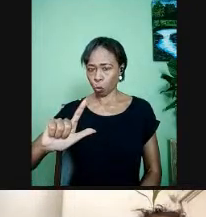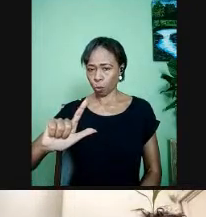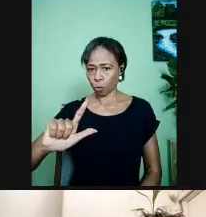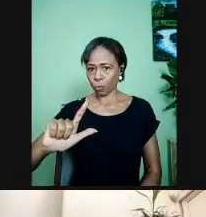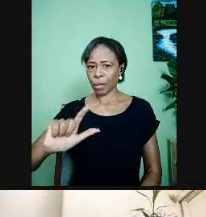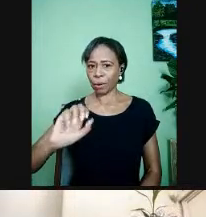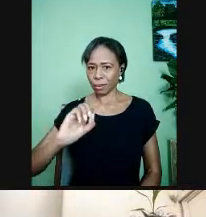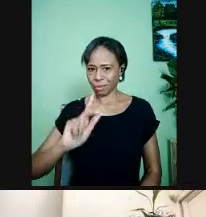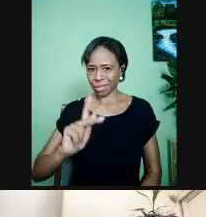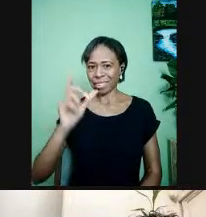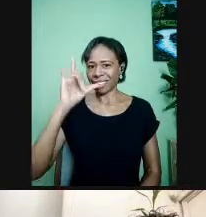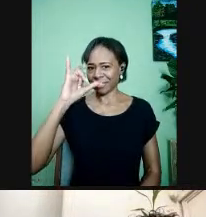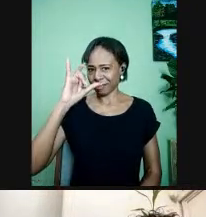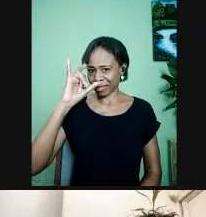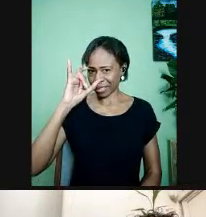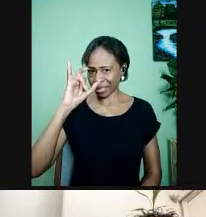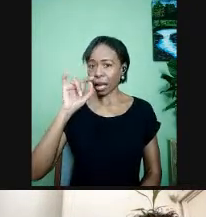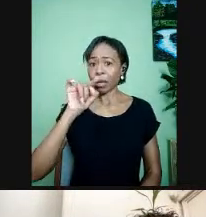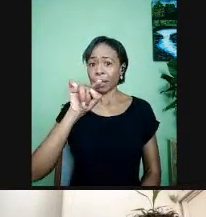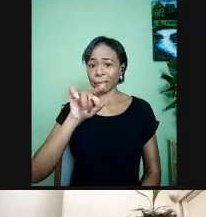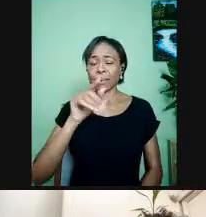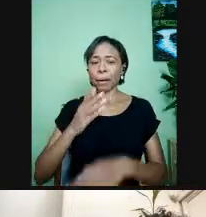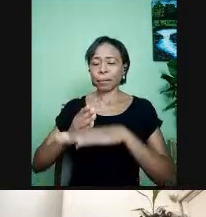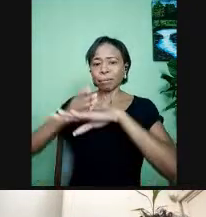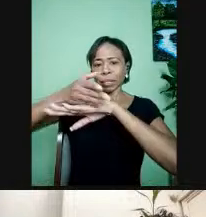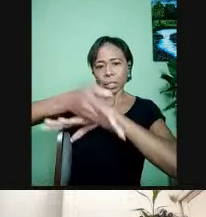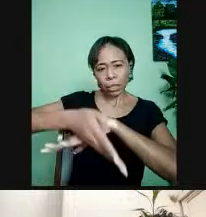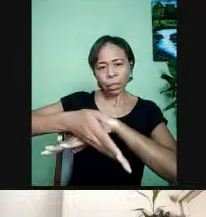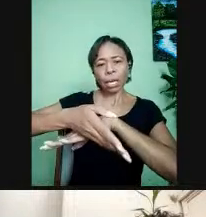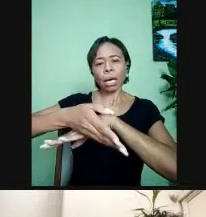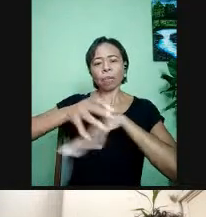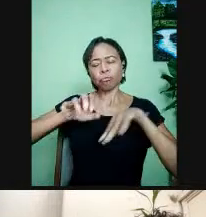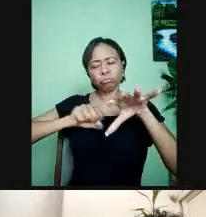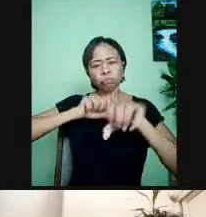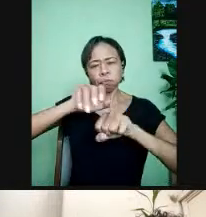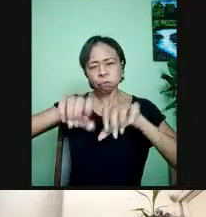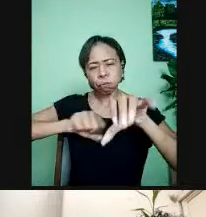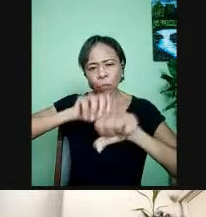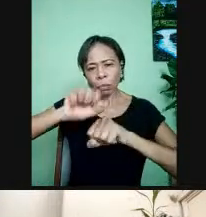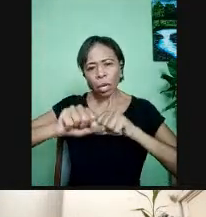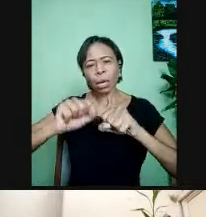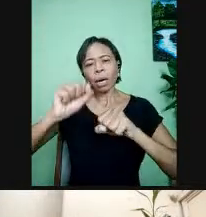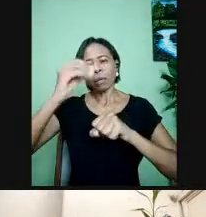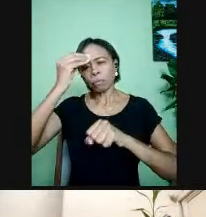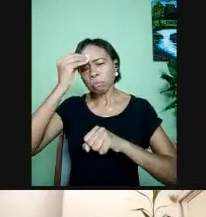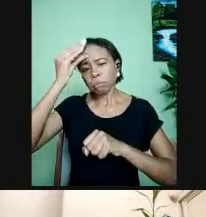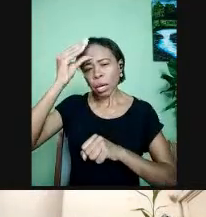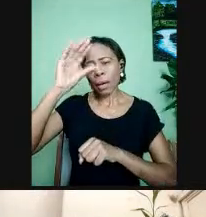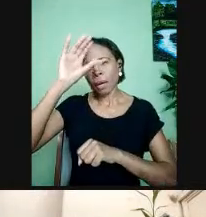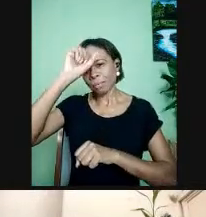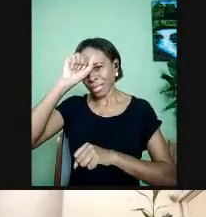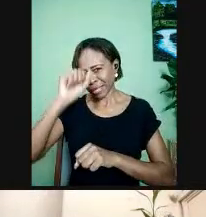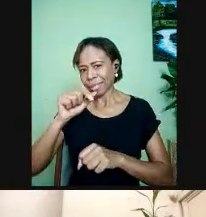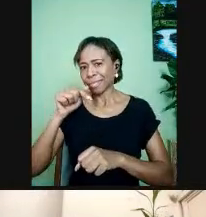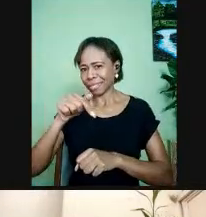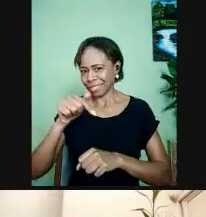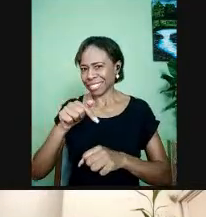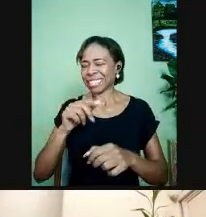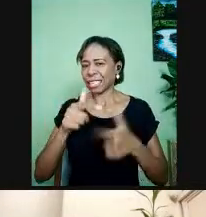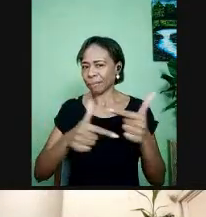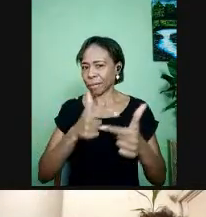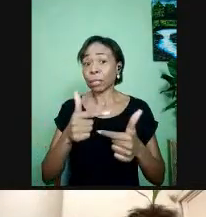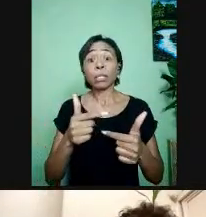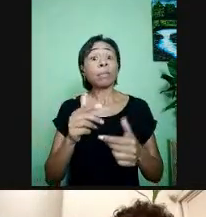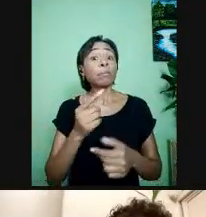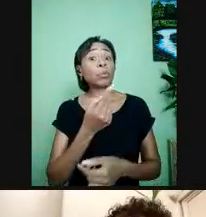tá? Para que vocês possam, enfim, entrar, entender um pouquinho aqui do nosso movimento. E, por último, eu quero